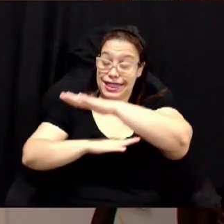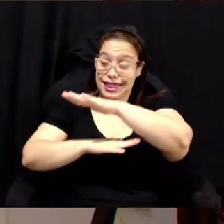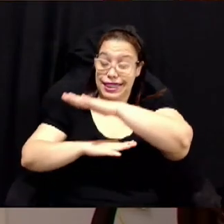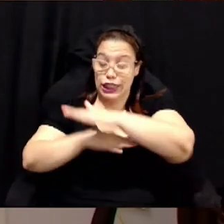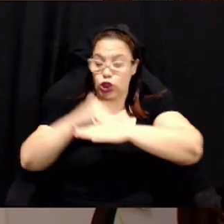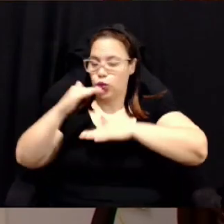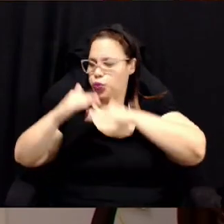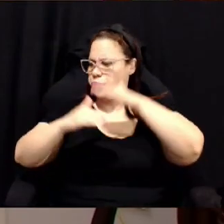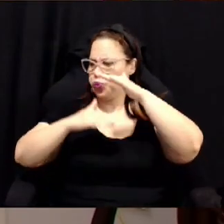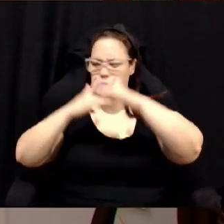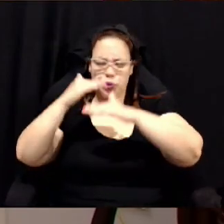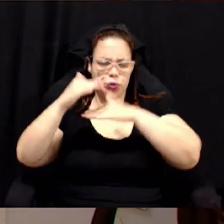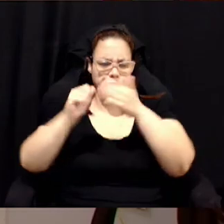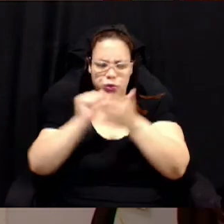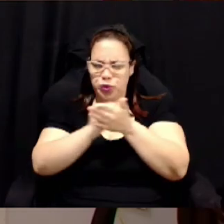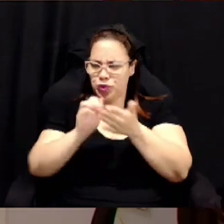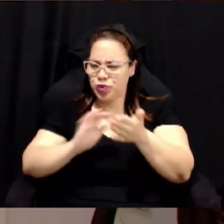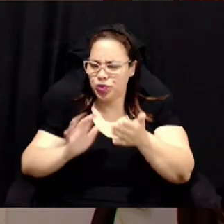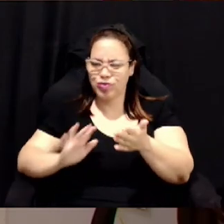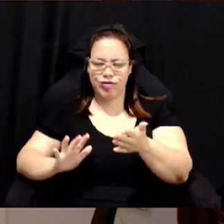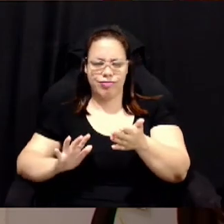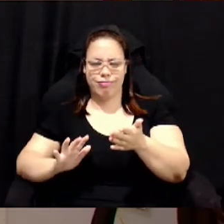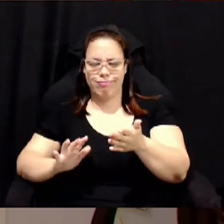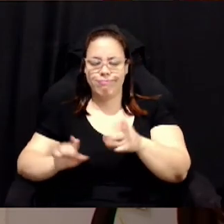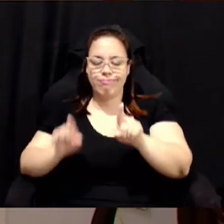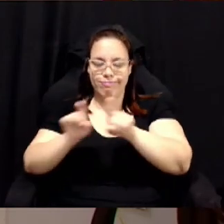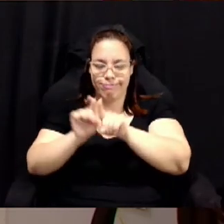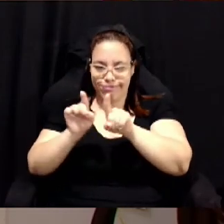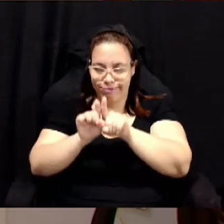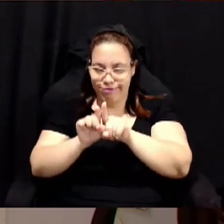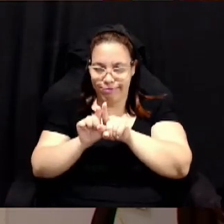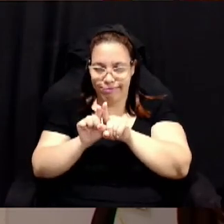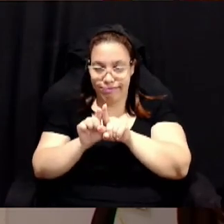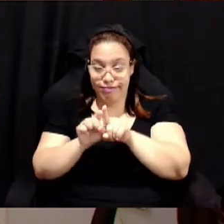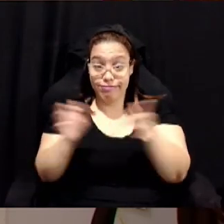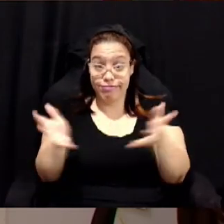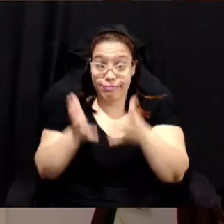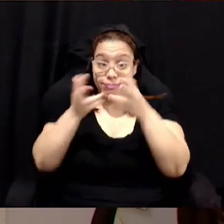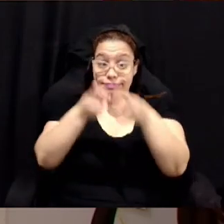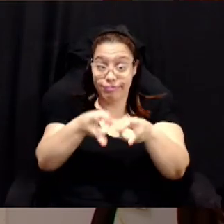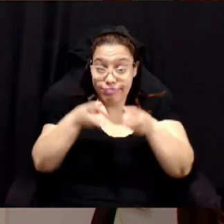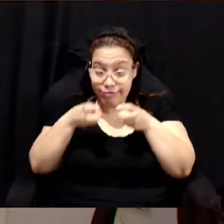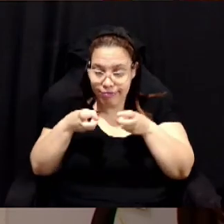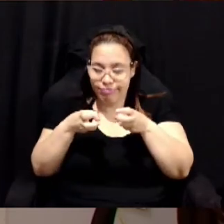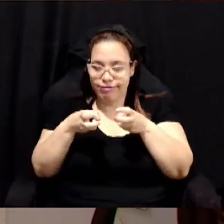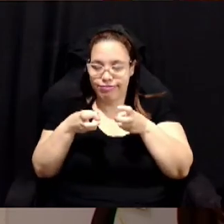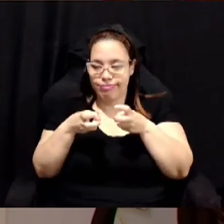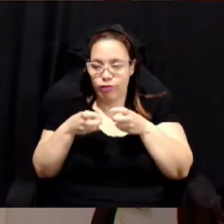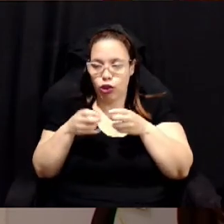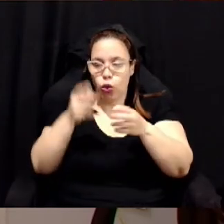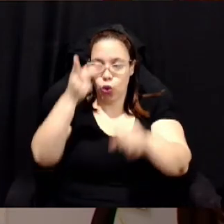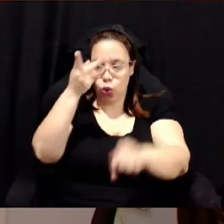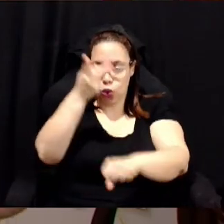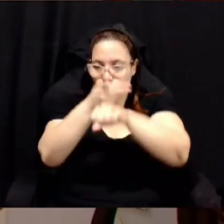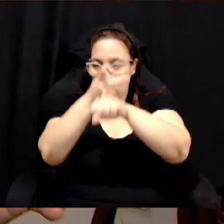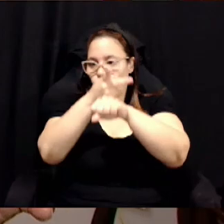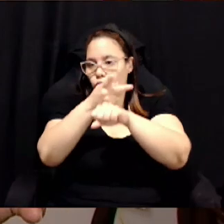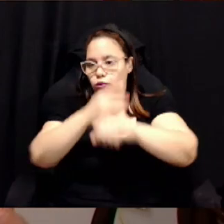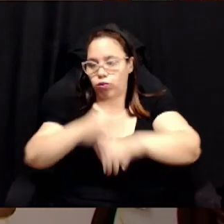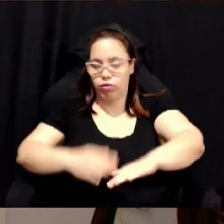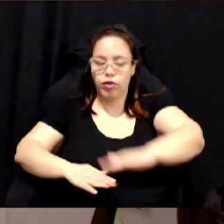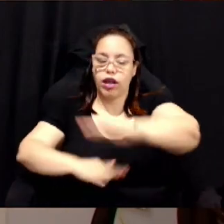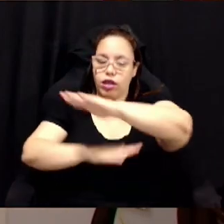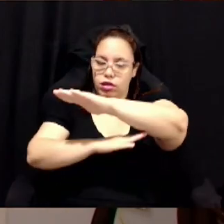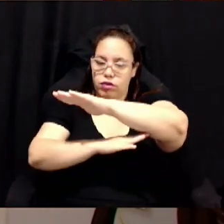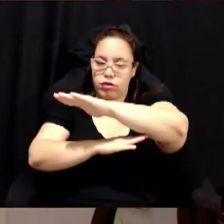de ações que se tornaram também motivo de reconhecimento e até premiação por parte da Câmara. O